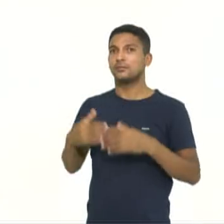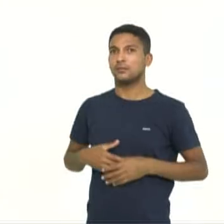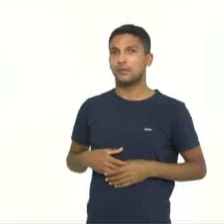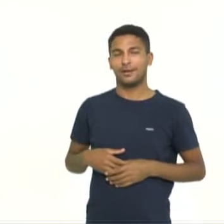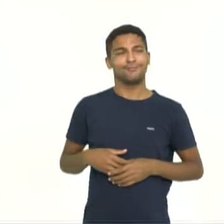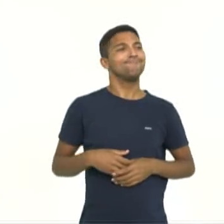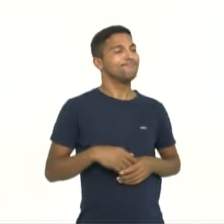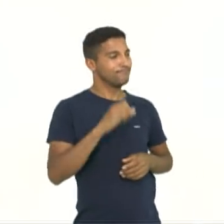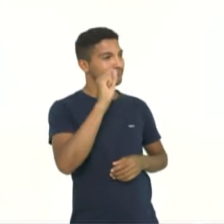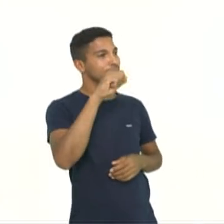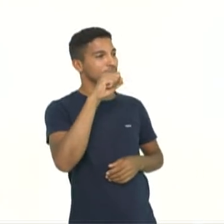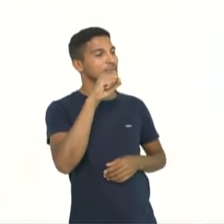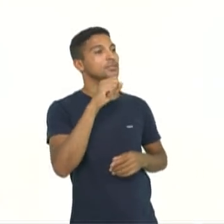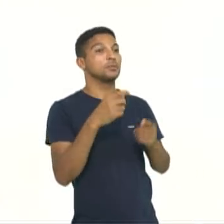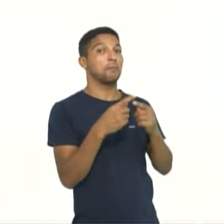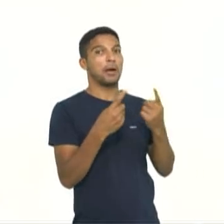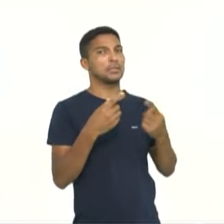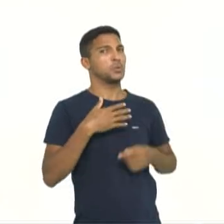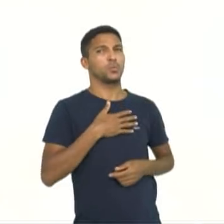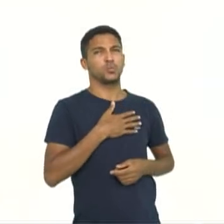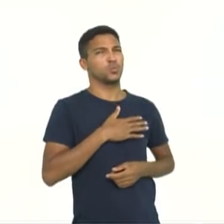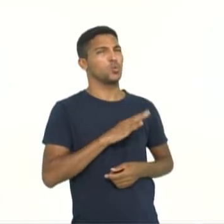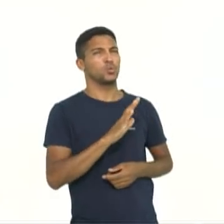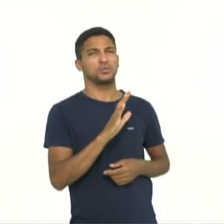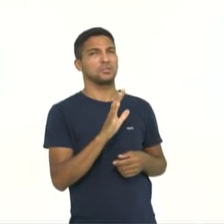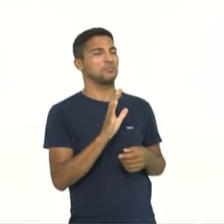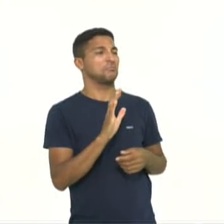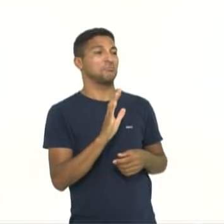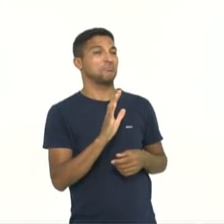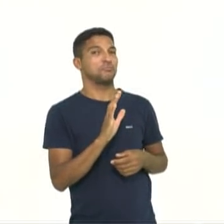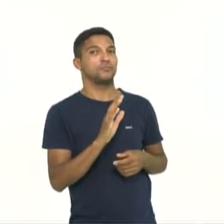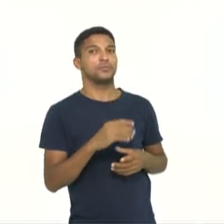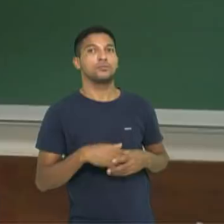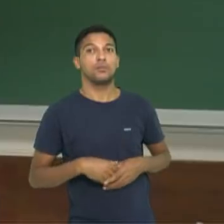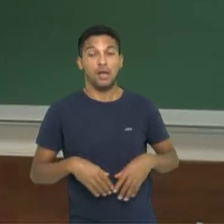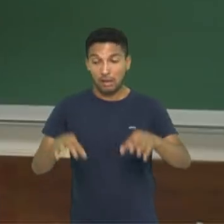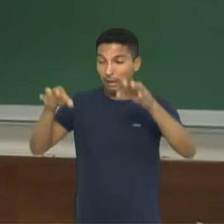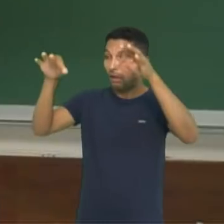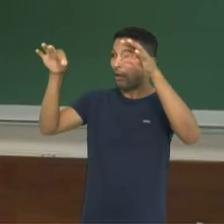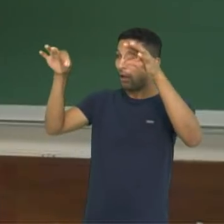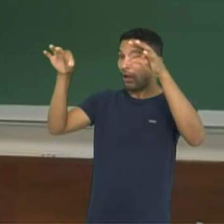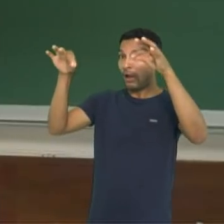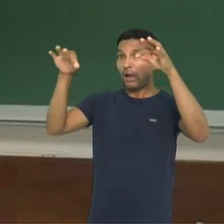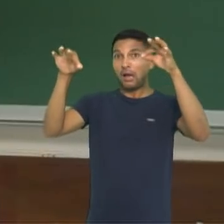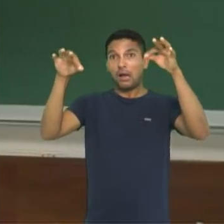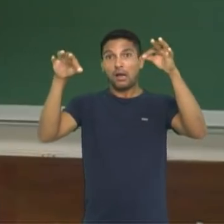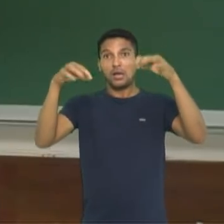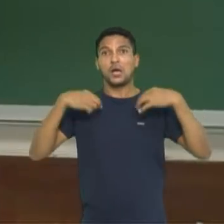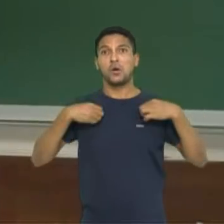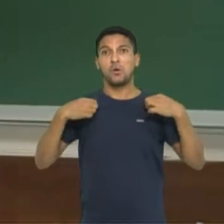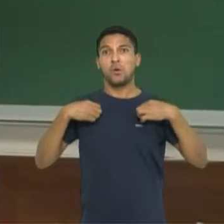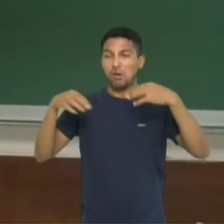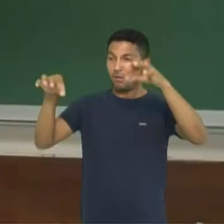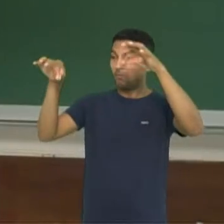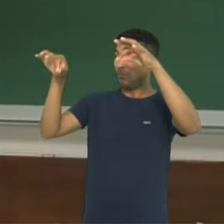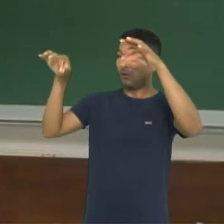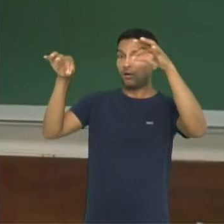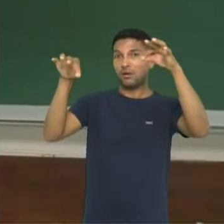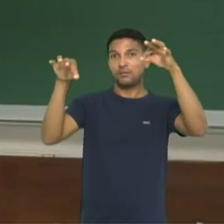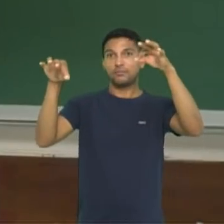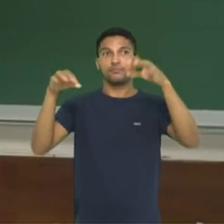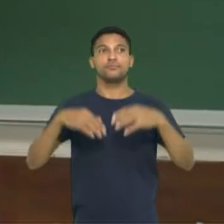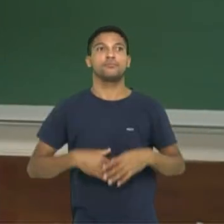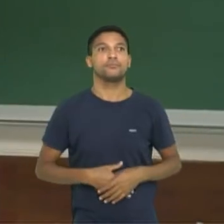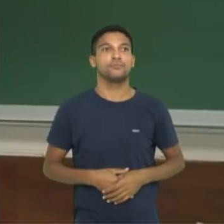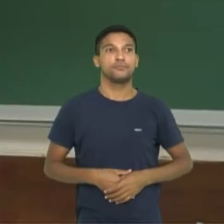roupa, sem comentários, né? Então a gente tem aqui as expressões faciais dos personagens, né, que é possível a gente